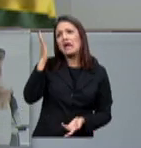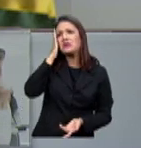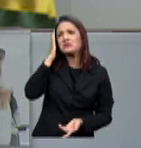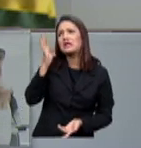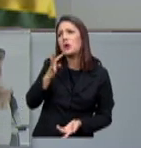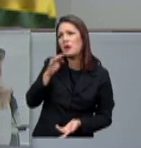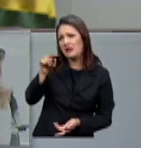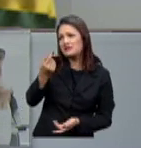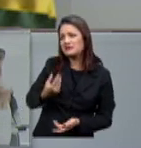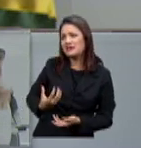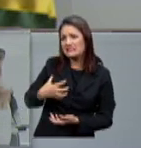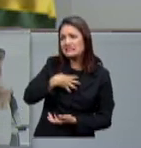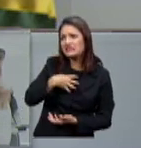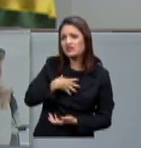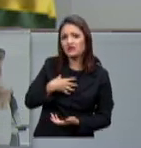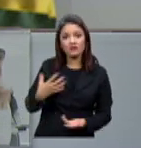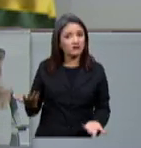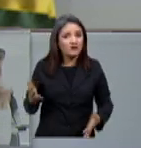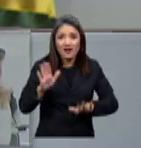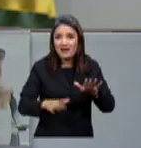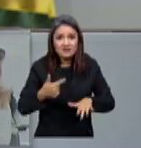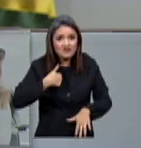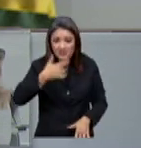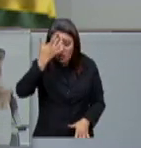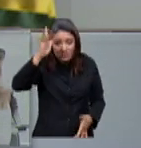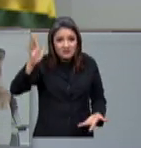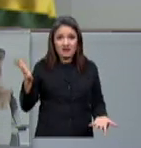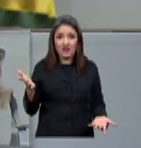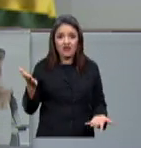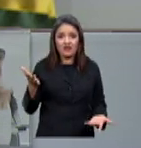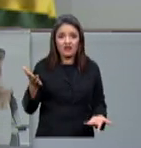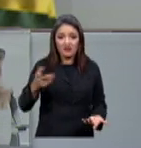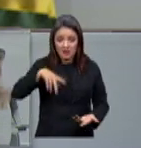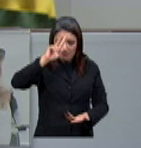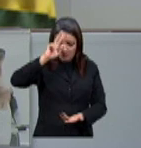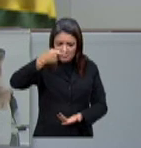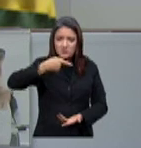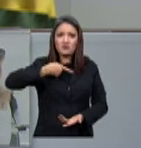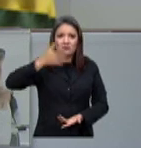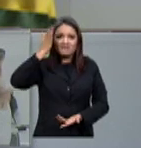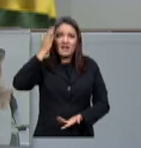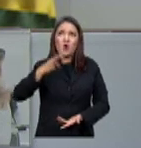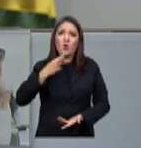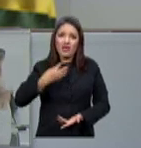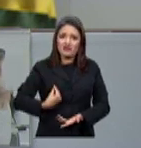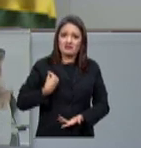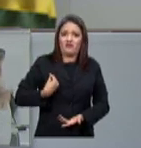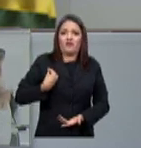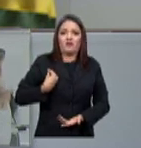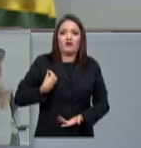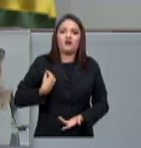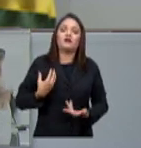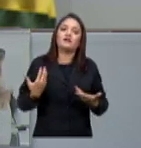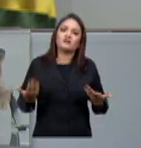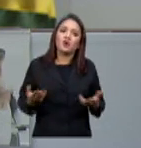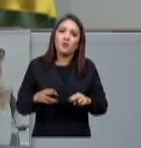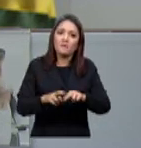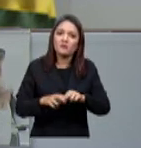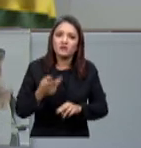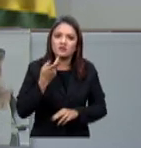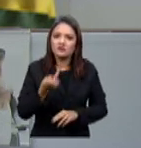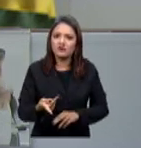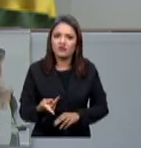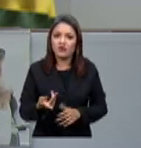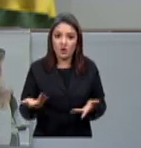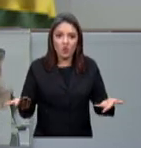às vezes nem eu sei ninguém sabe do outro mais que a própria pessoa Oi Inês sentido aqui eu tenho dito que